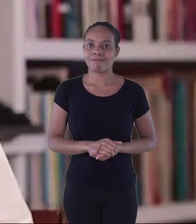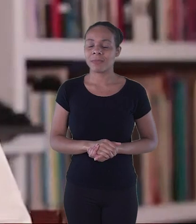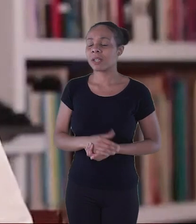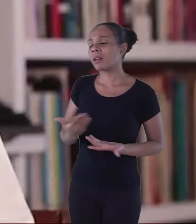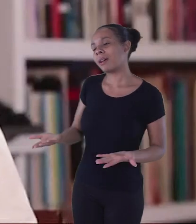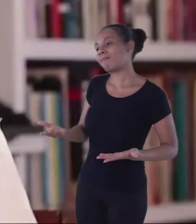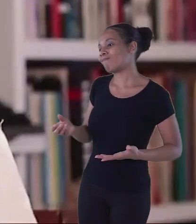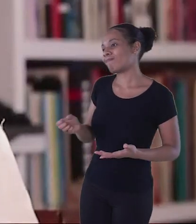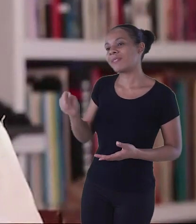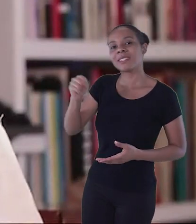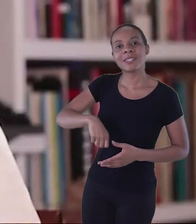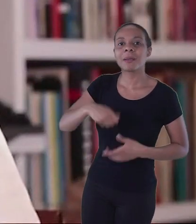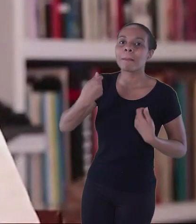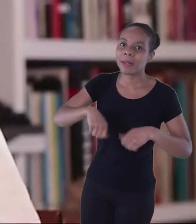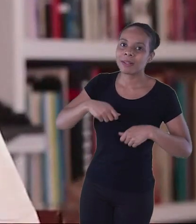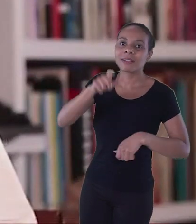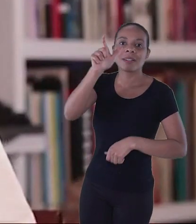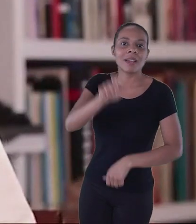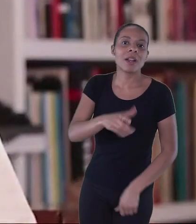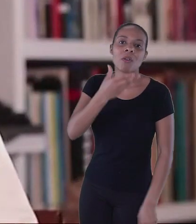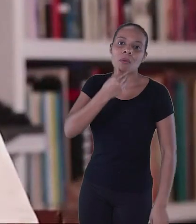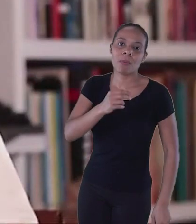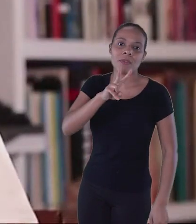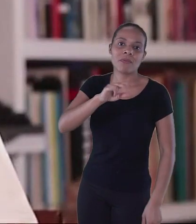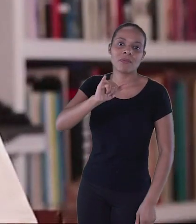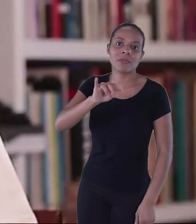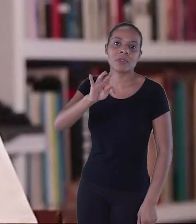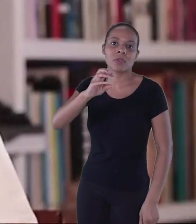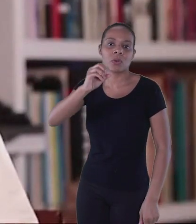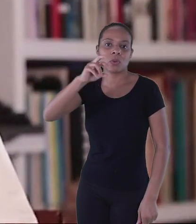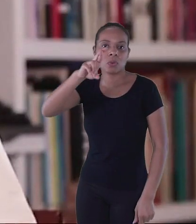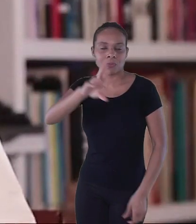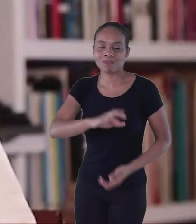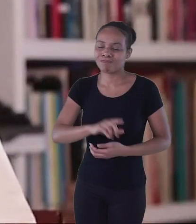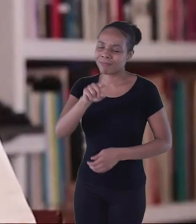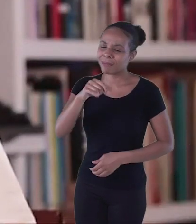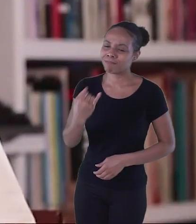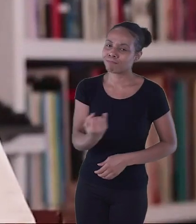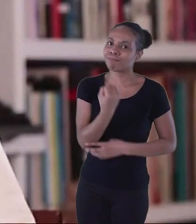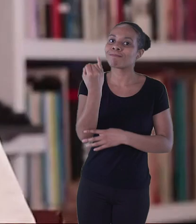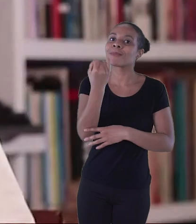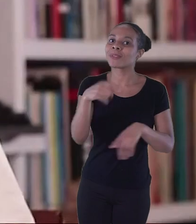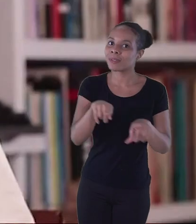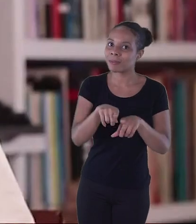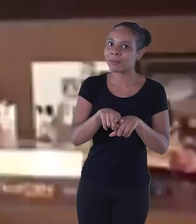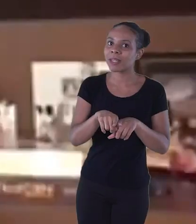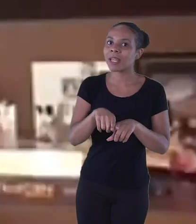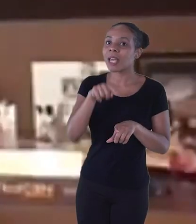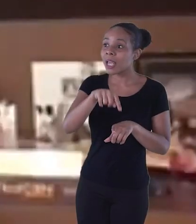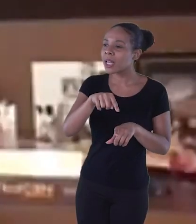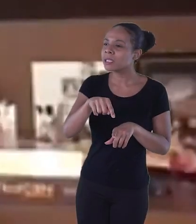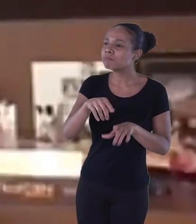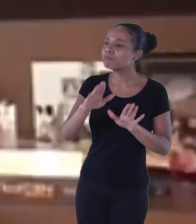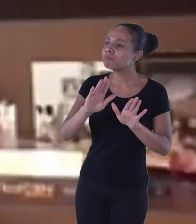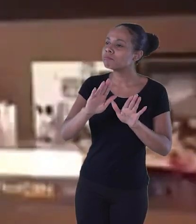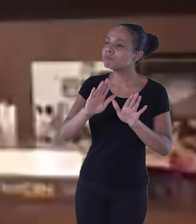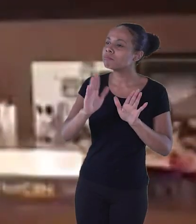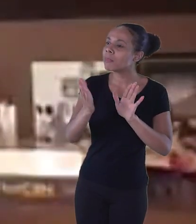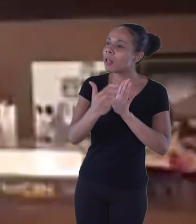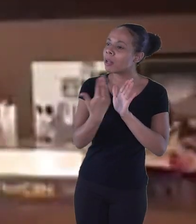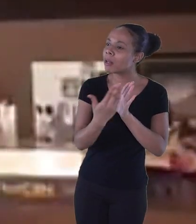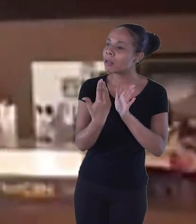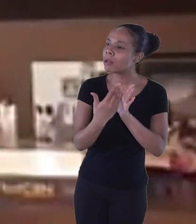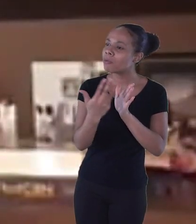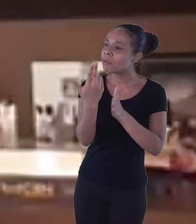né? Maravilhoso o Victor Burton. Por sinal, o Victor faz capas da companhia há quantos anos? Desde o início, né? Sempre, desde